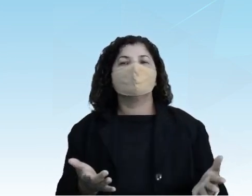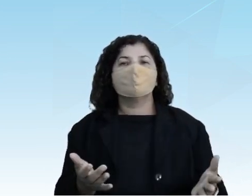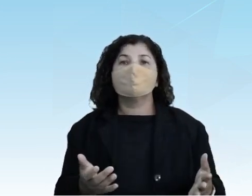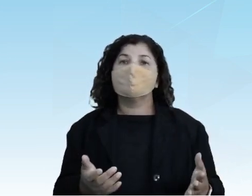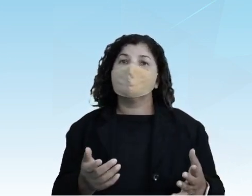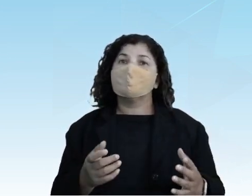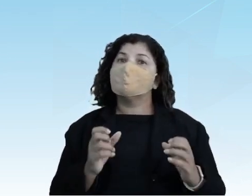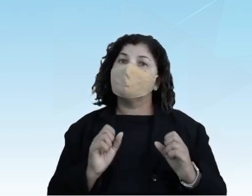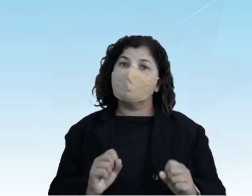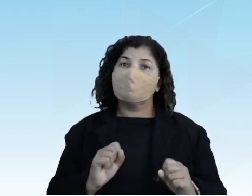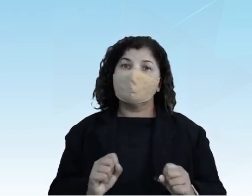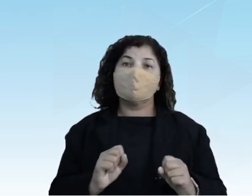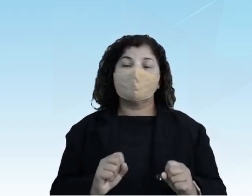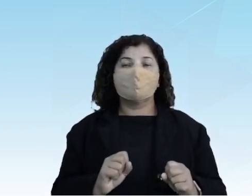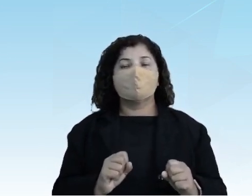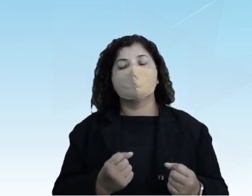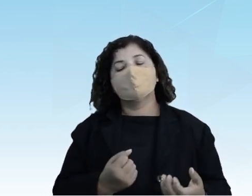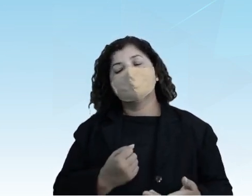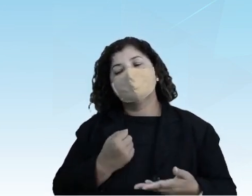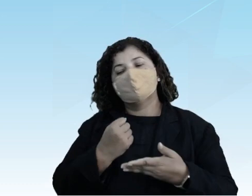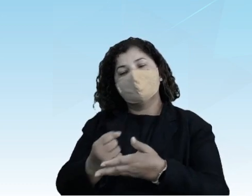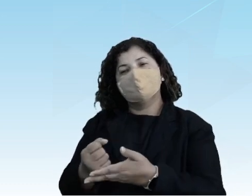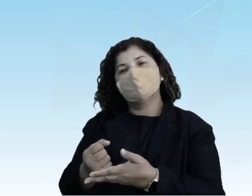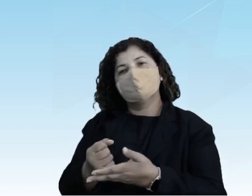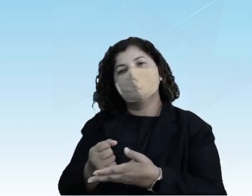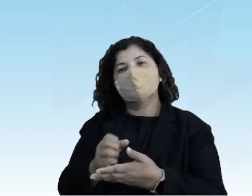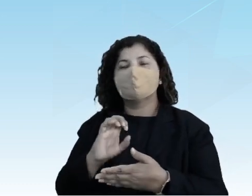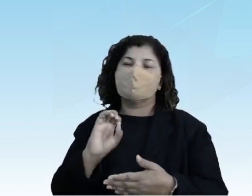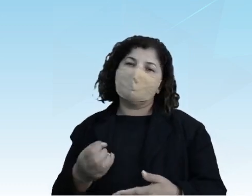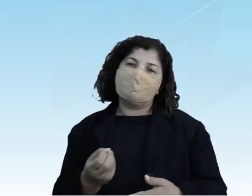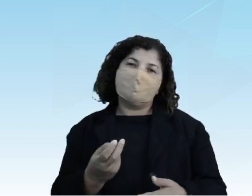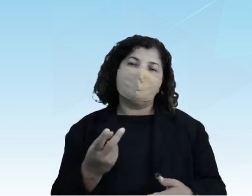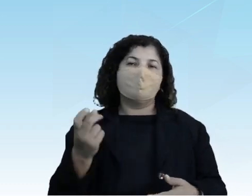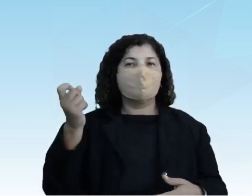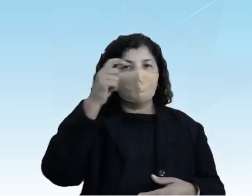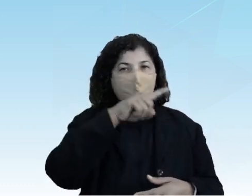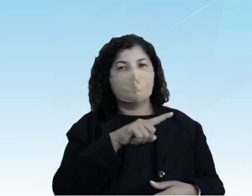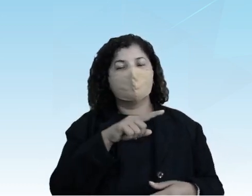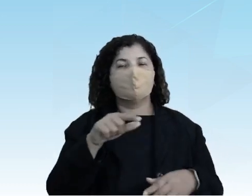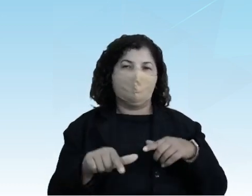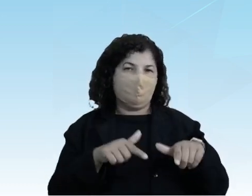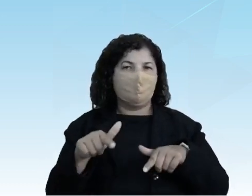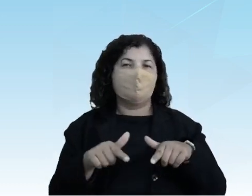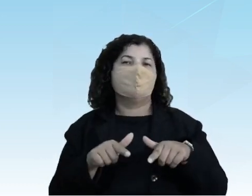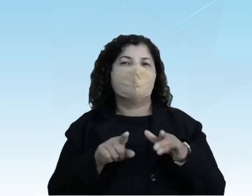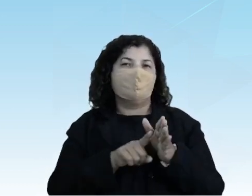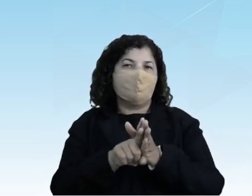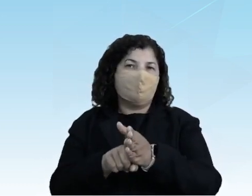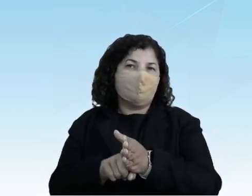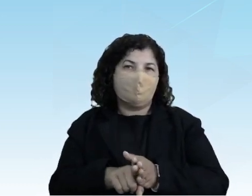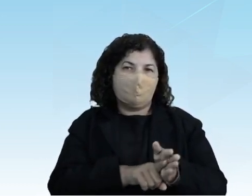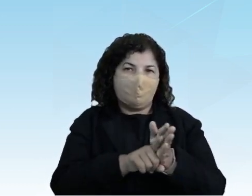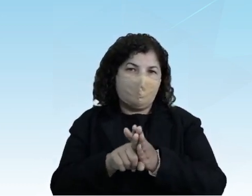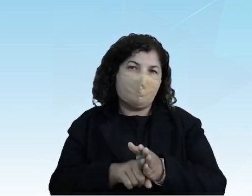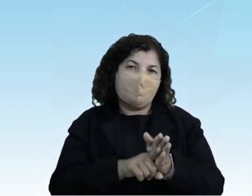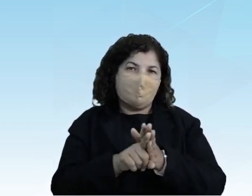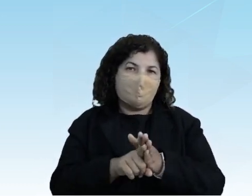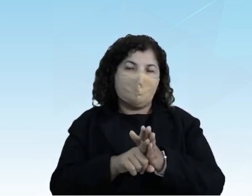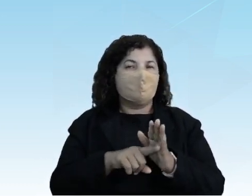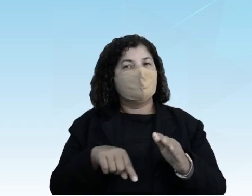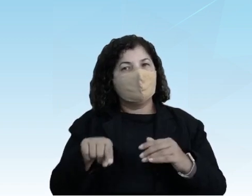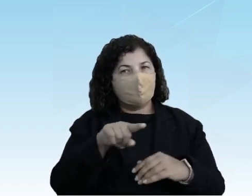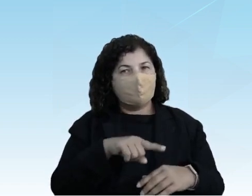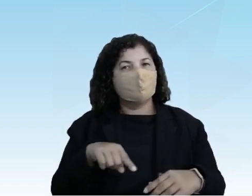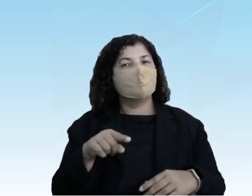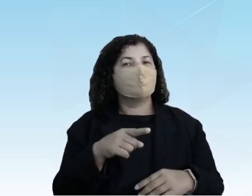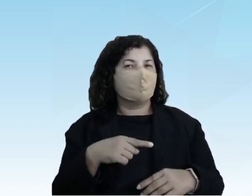podendo beneficiar ou dificultar o trabalho de investigação, né? Então, na realidade, com vocês aí